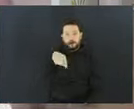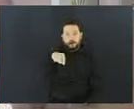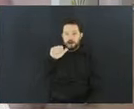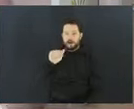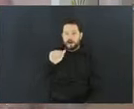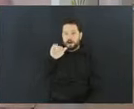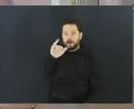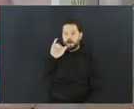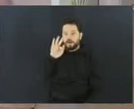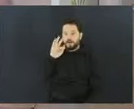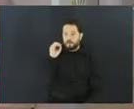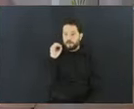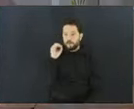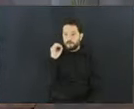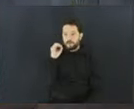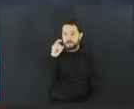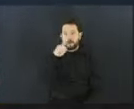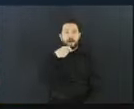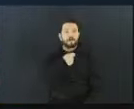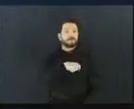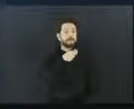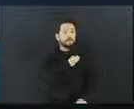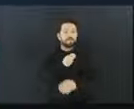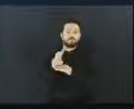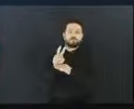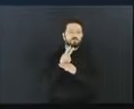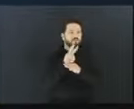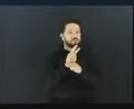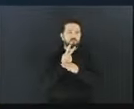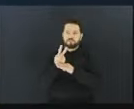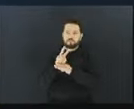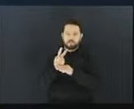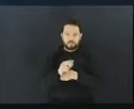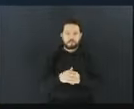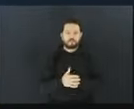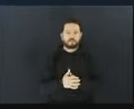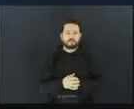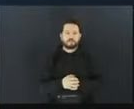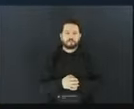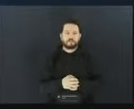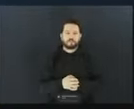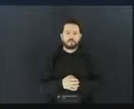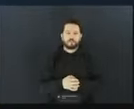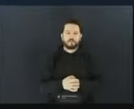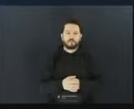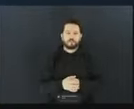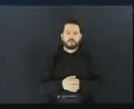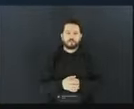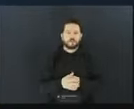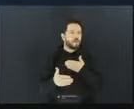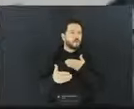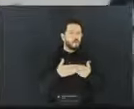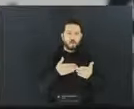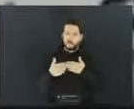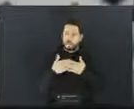Então, nós vamos passar primeiro o vídeo, e na sequência daí eu faço alguns comentários e me coloco à disposição para qualquer